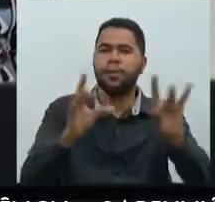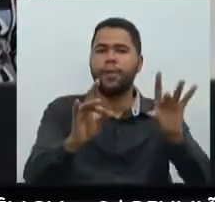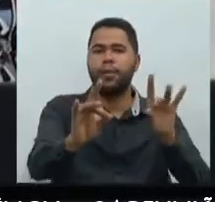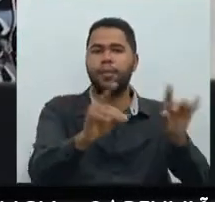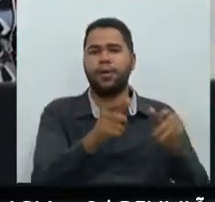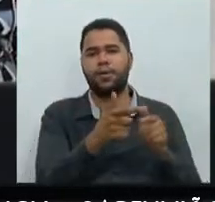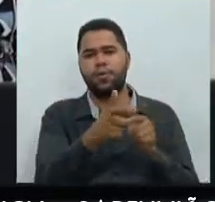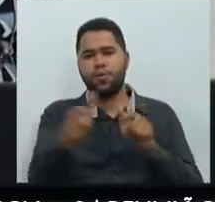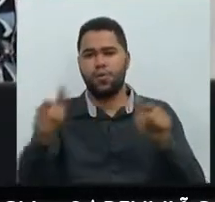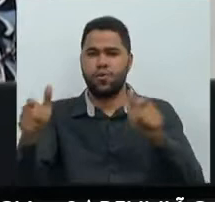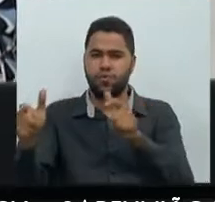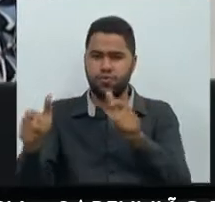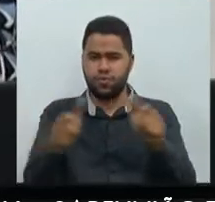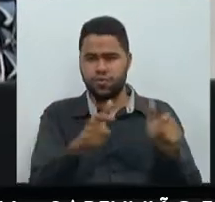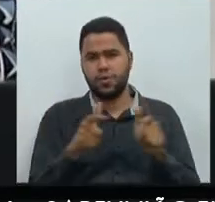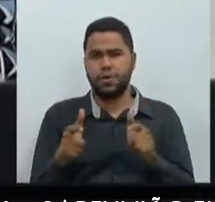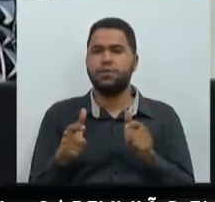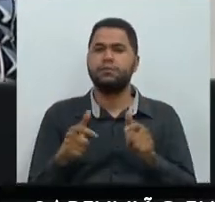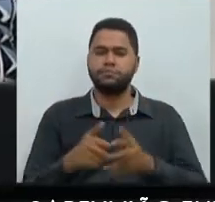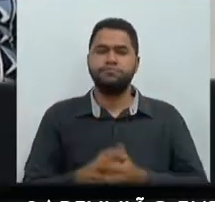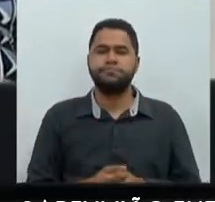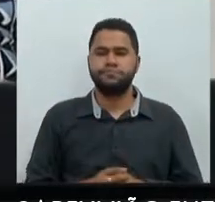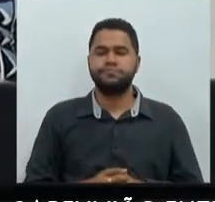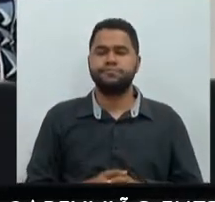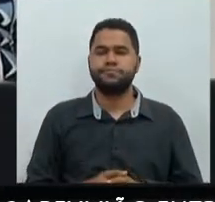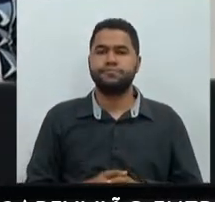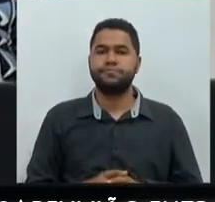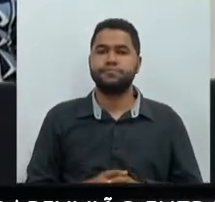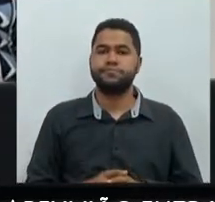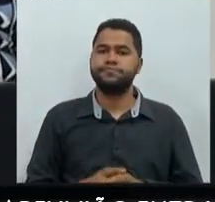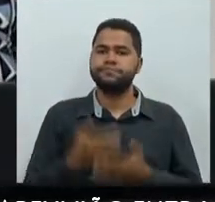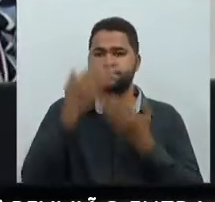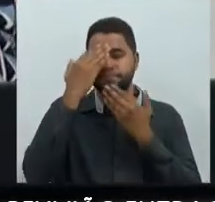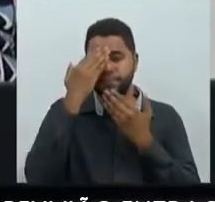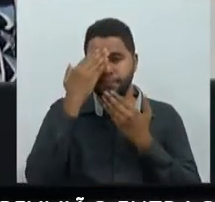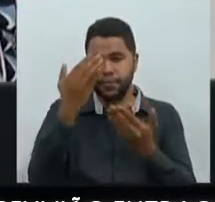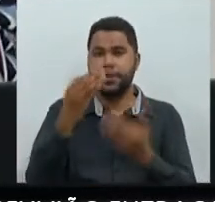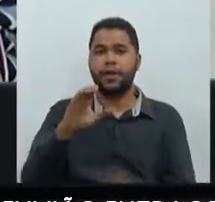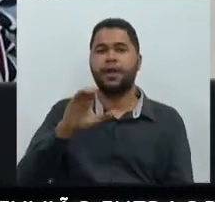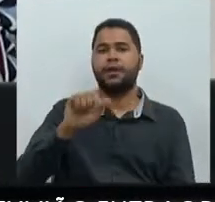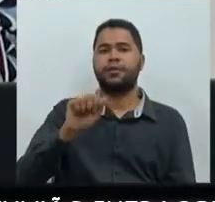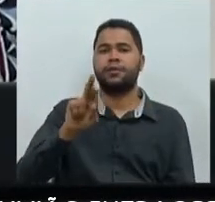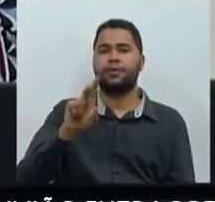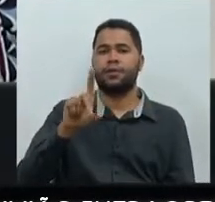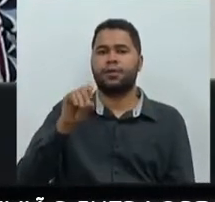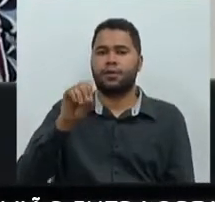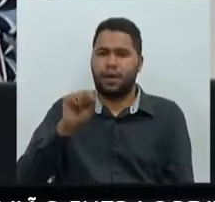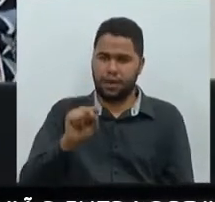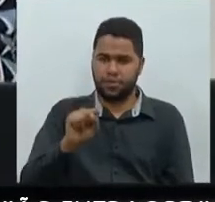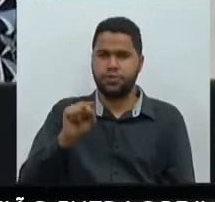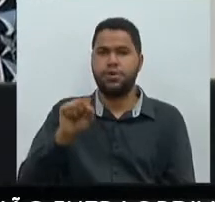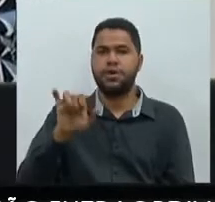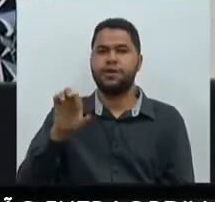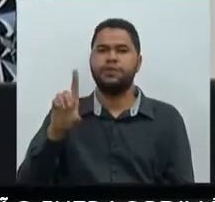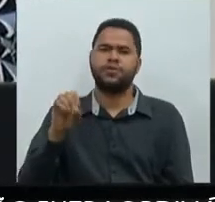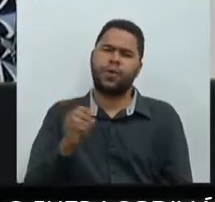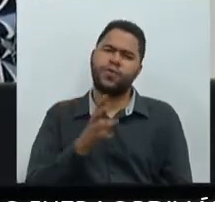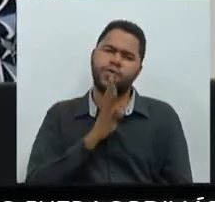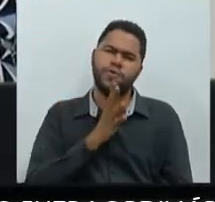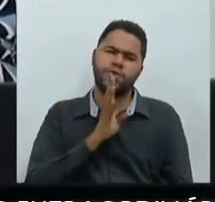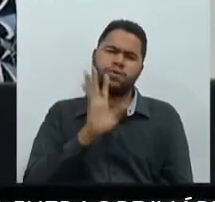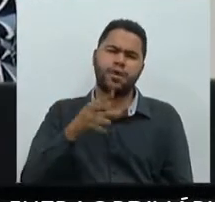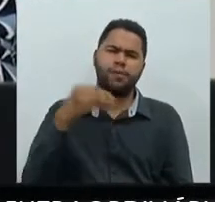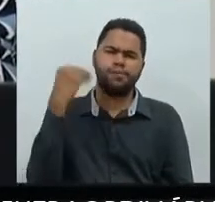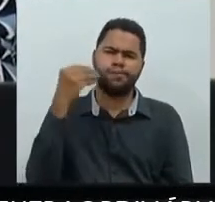escola faz com maestria até para outras escolas especiais. Então, muito obrigado, Carlos Eduardo. Eu que conheço a experiência da escola aí desde o